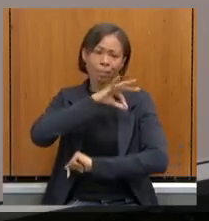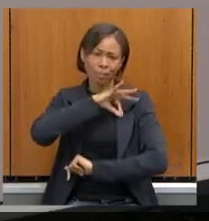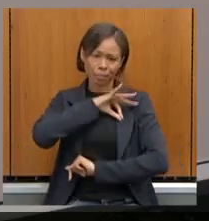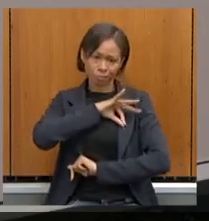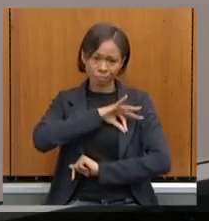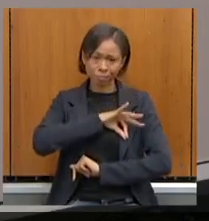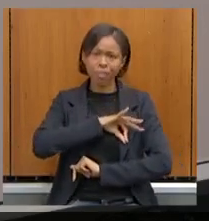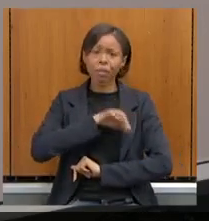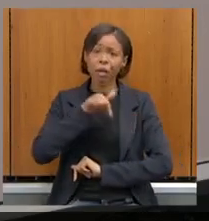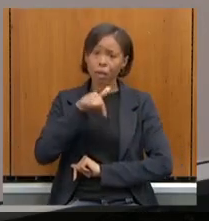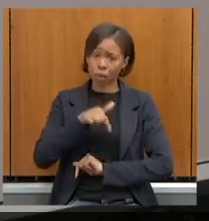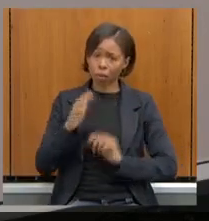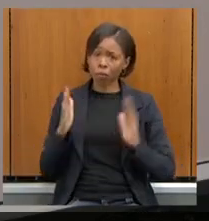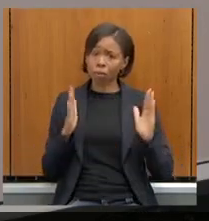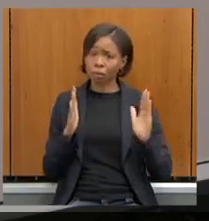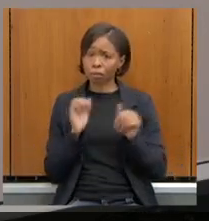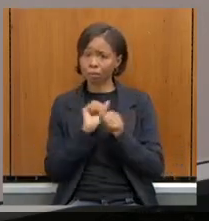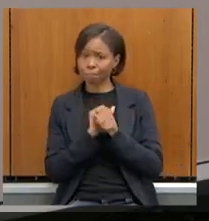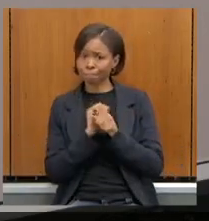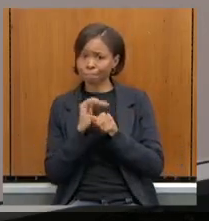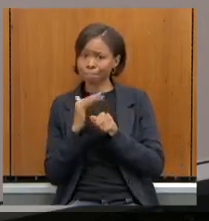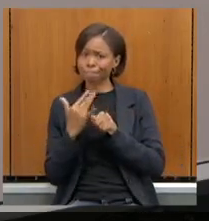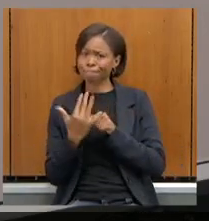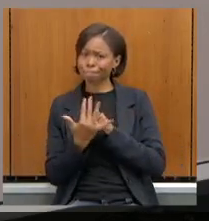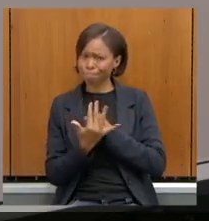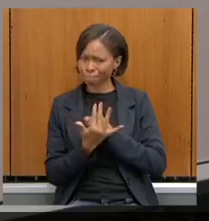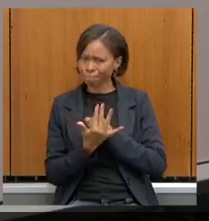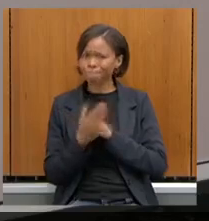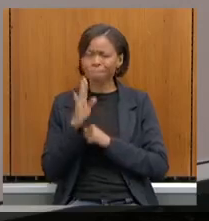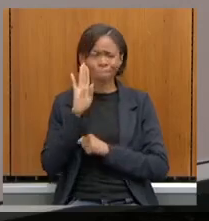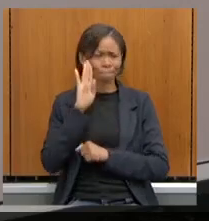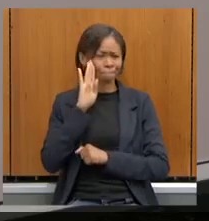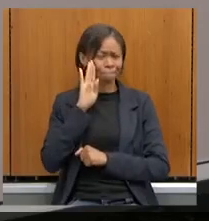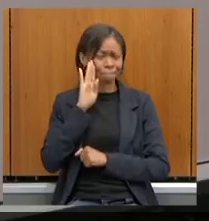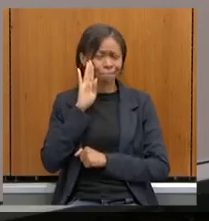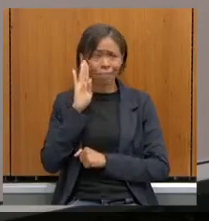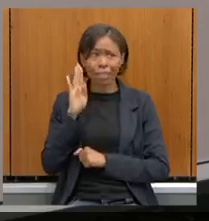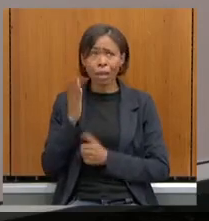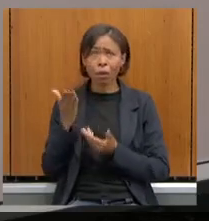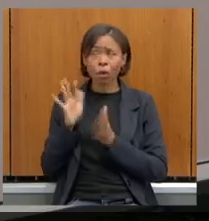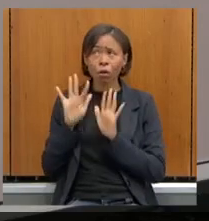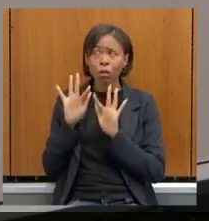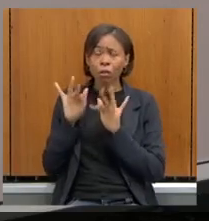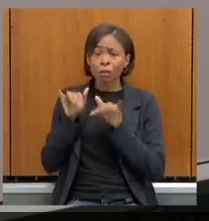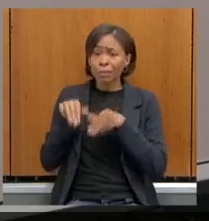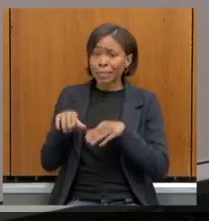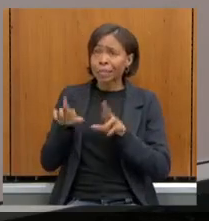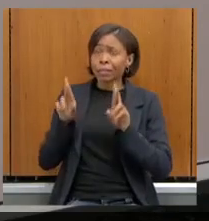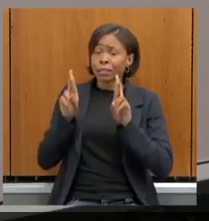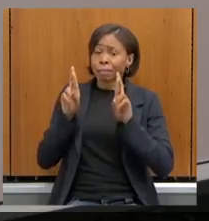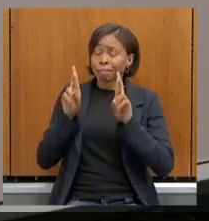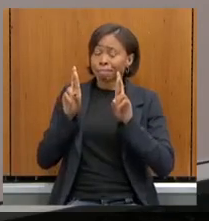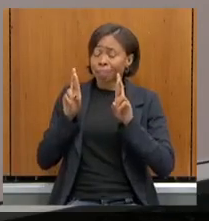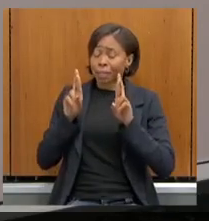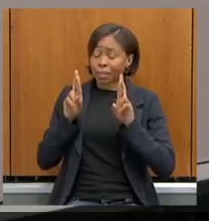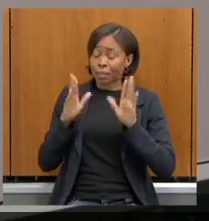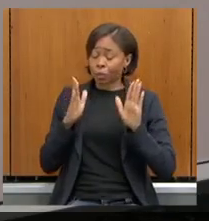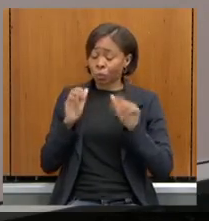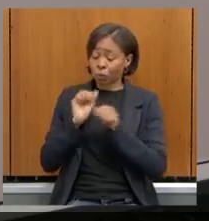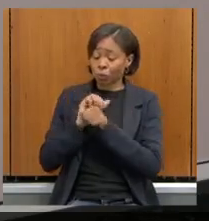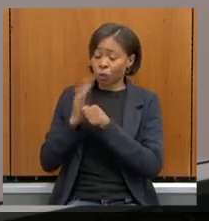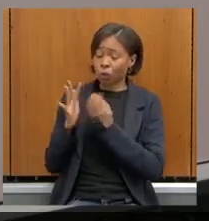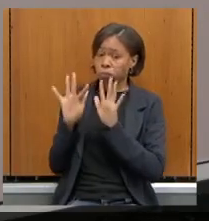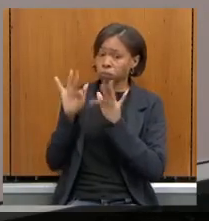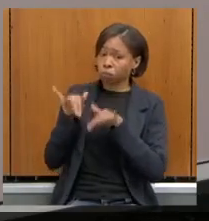pandêmico e, sobretudo, agora, na finalização, se Deus quiser, da pandemia, a expectativa é que em